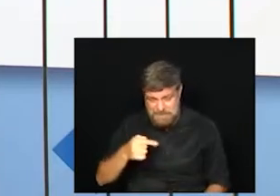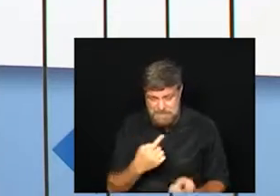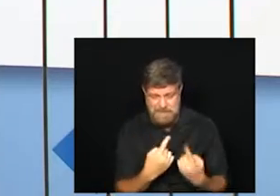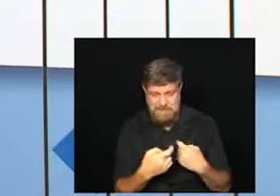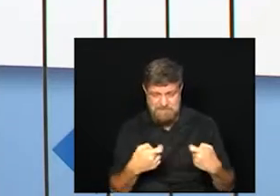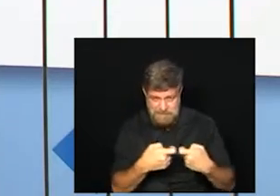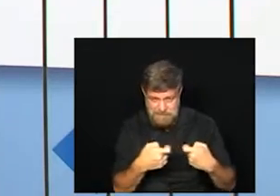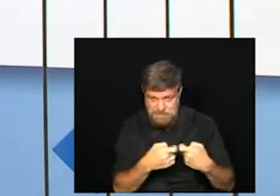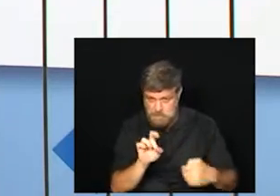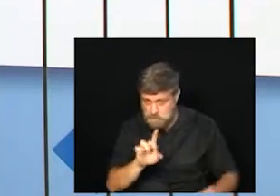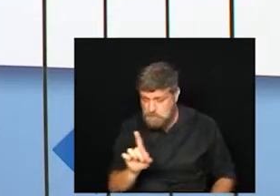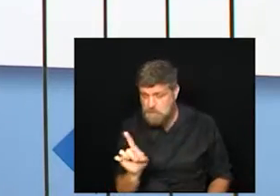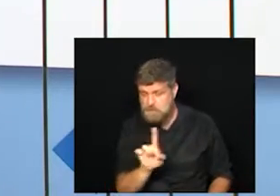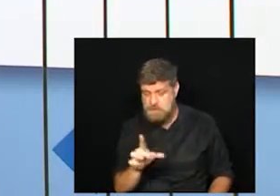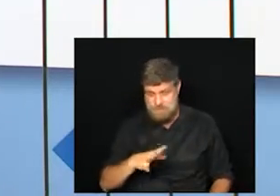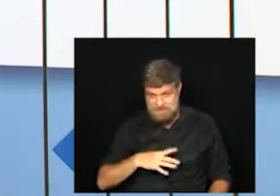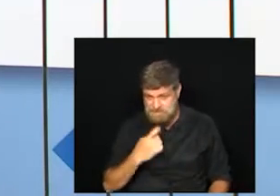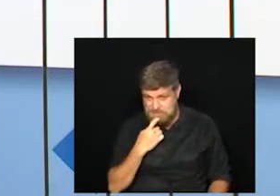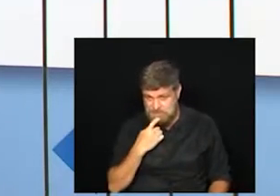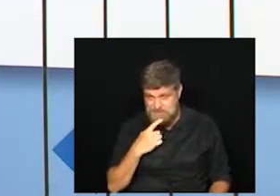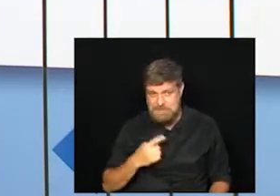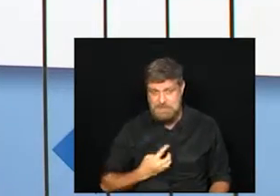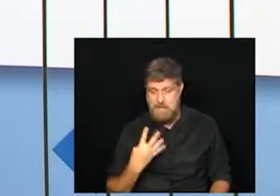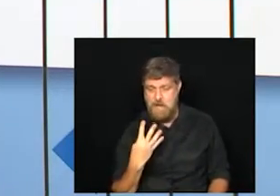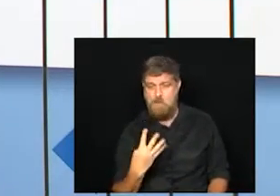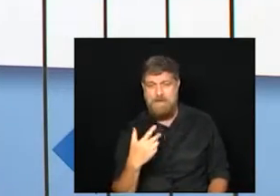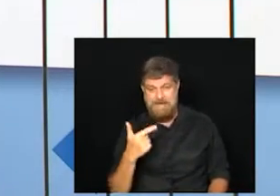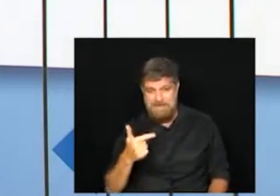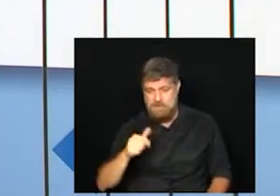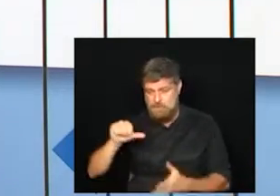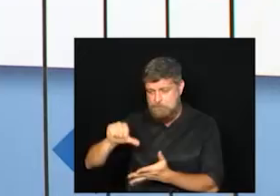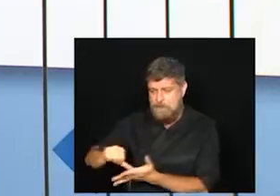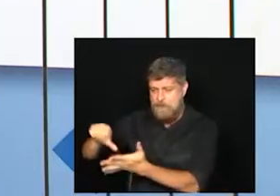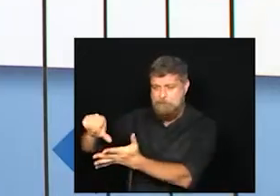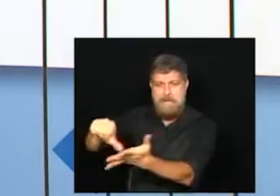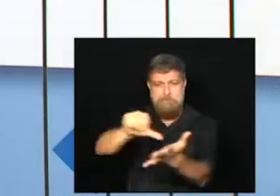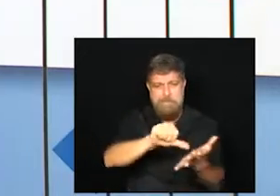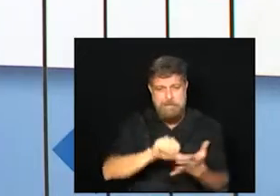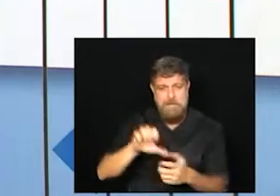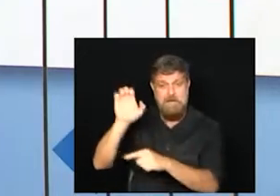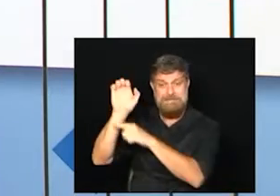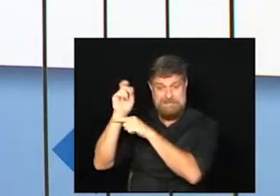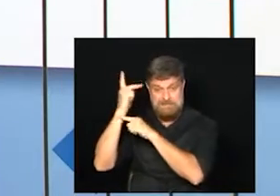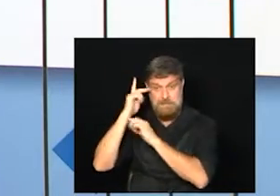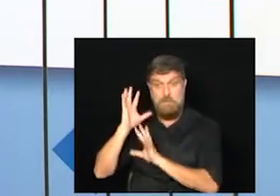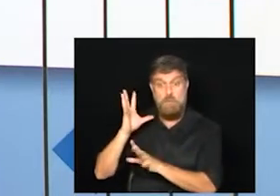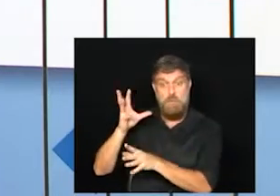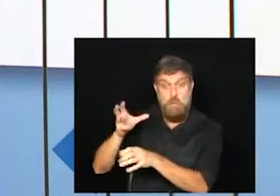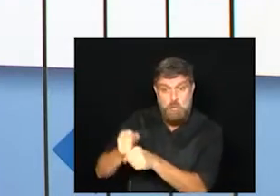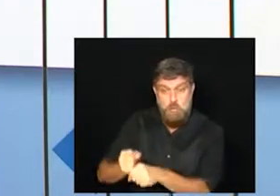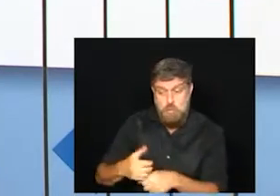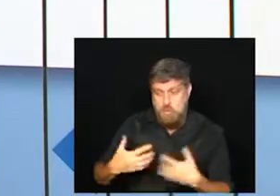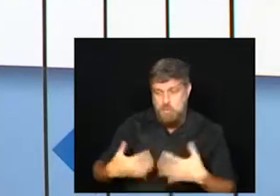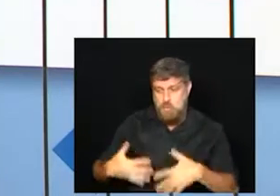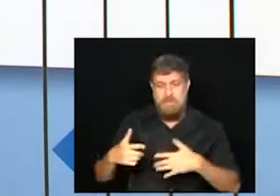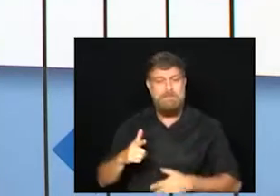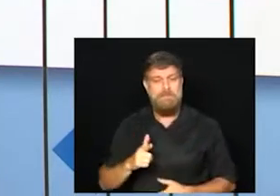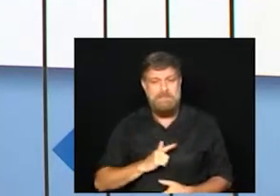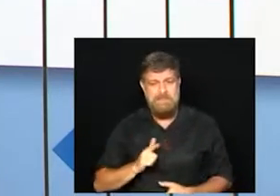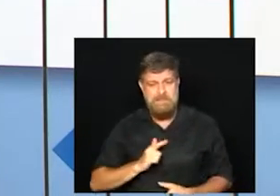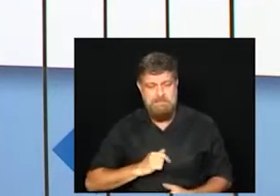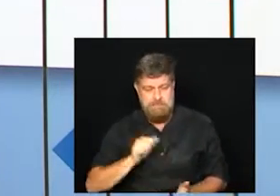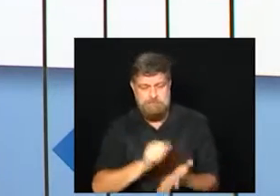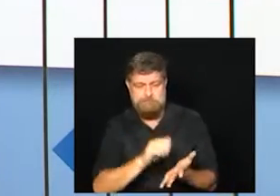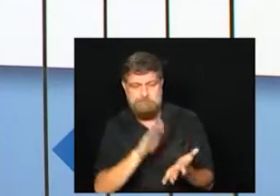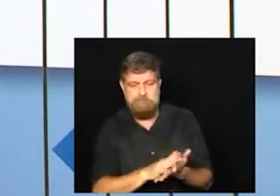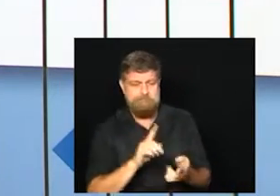rodovia Anhanguera, na região de Campinas, mas em 42 pontos do estado de São Paulo. Nós tivemos a